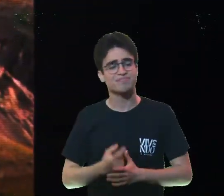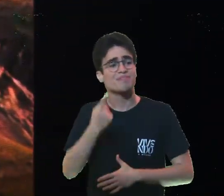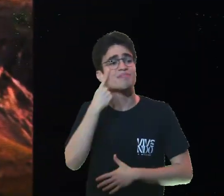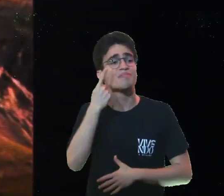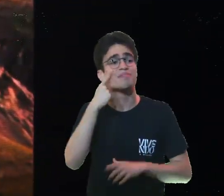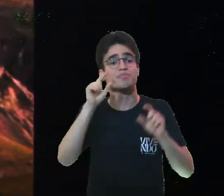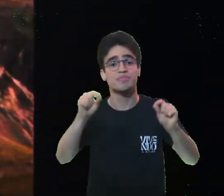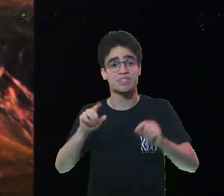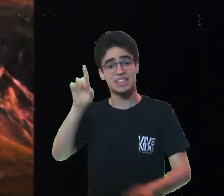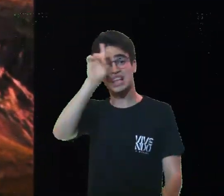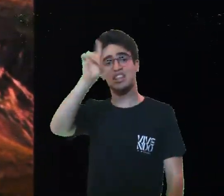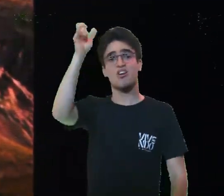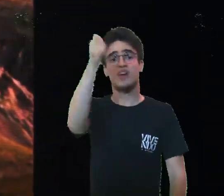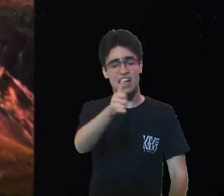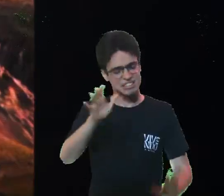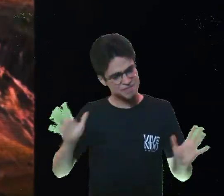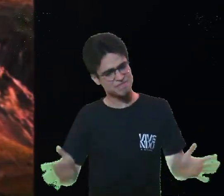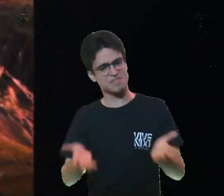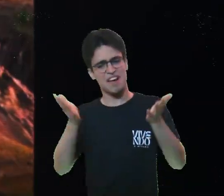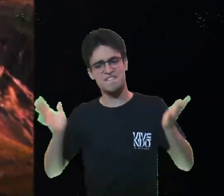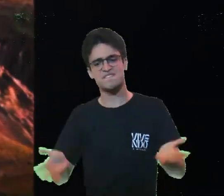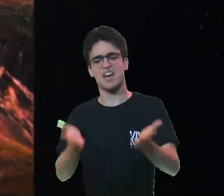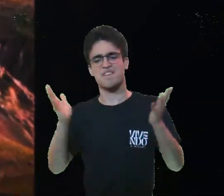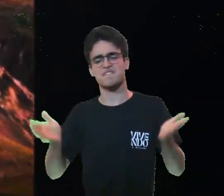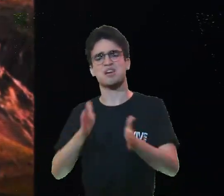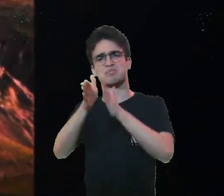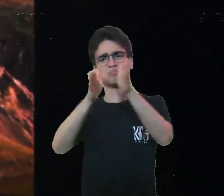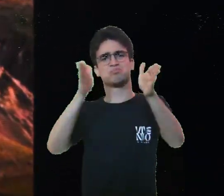dizendo: levanta e percorre a terra.